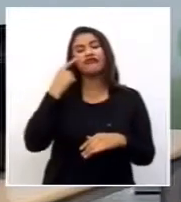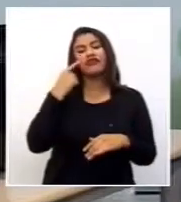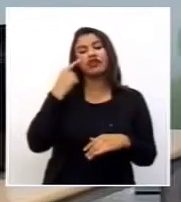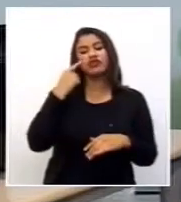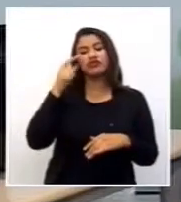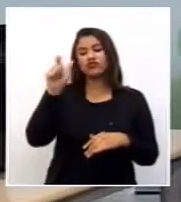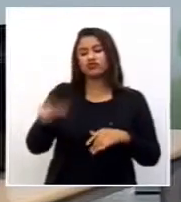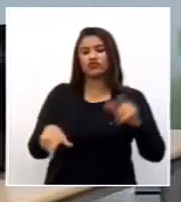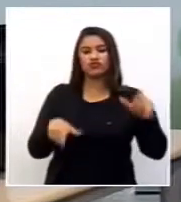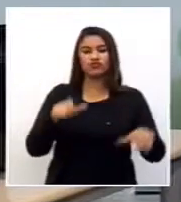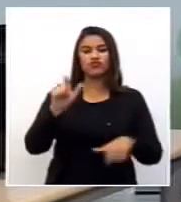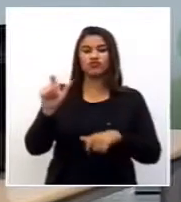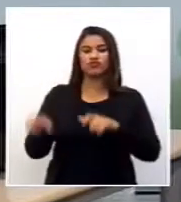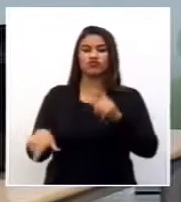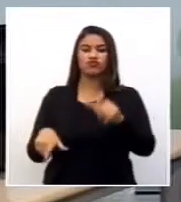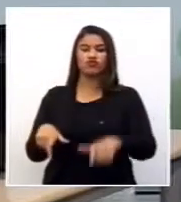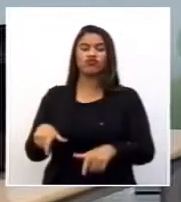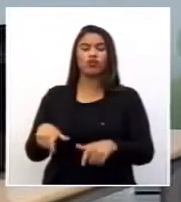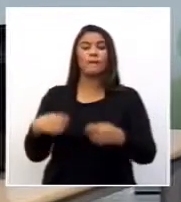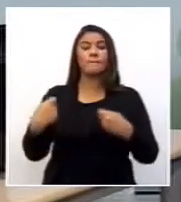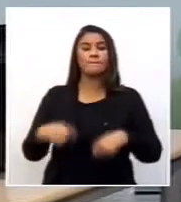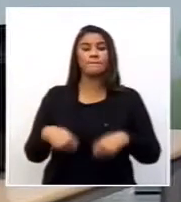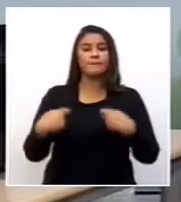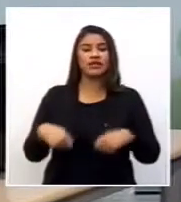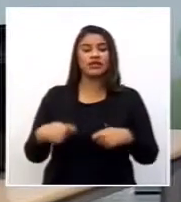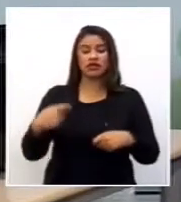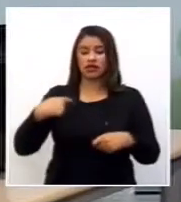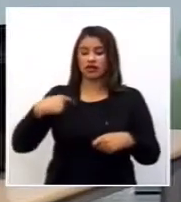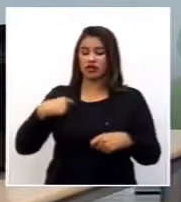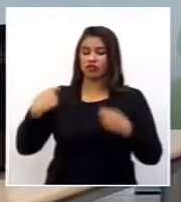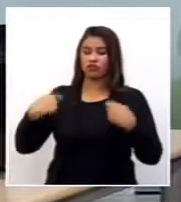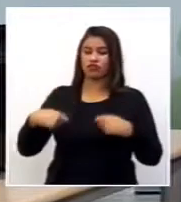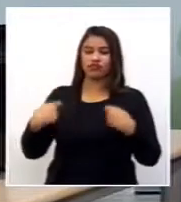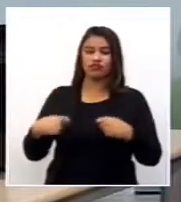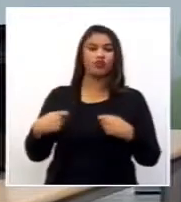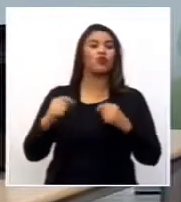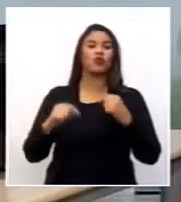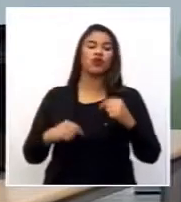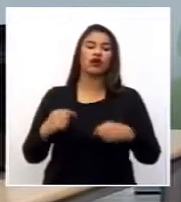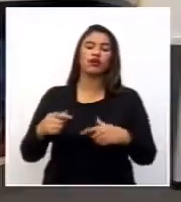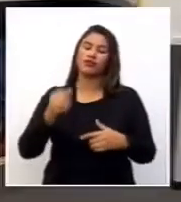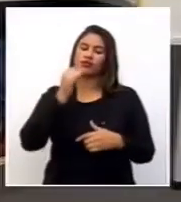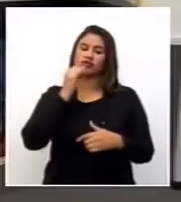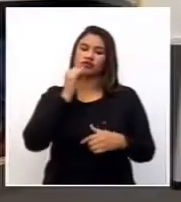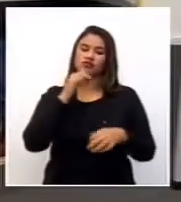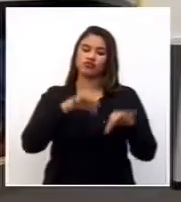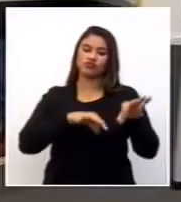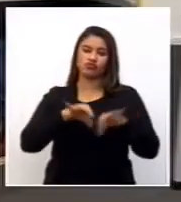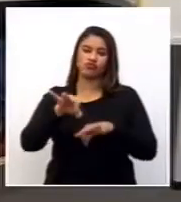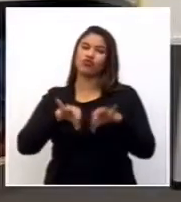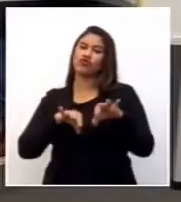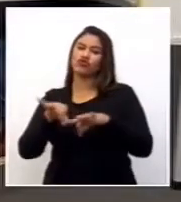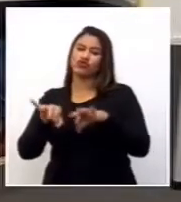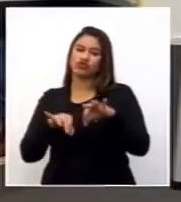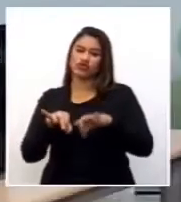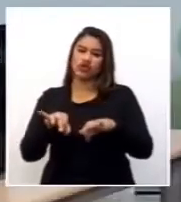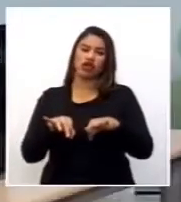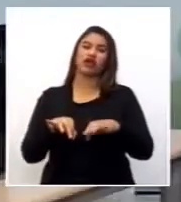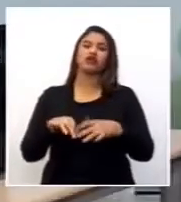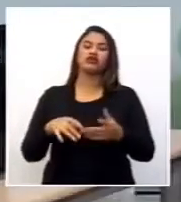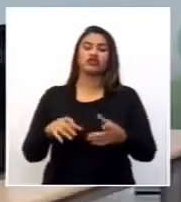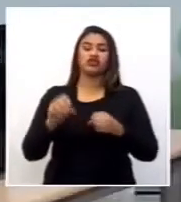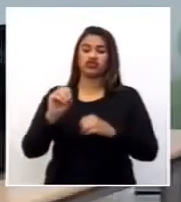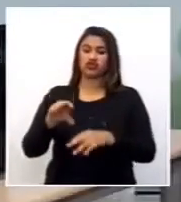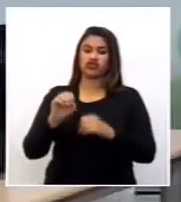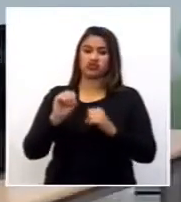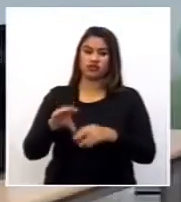com as necessidades que você anseia junto com os seus alunos. E você destacou a questão de projeto, a questão da interdisciplinaridade,